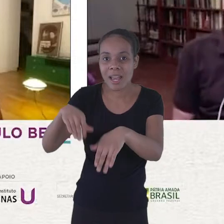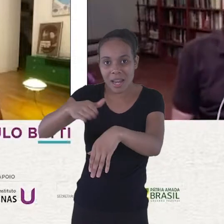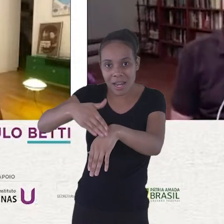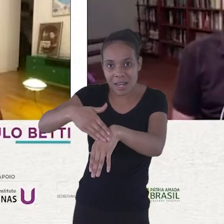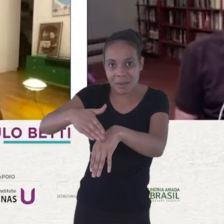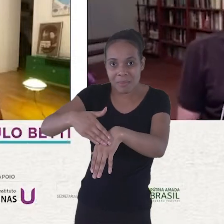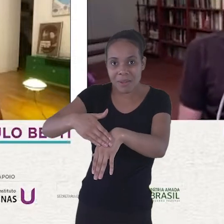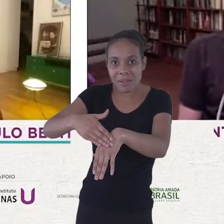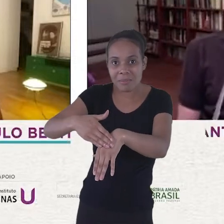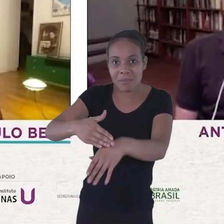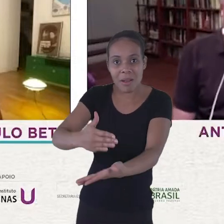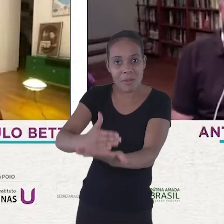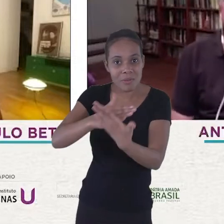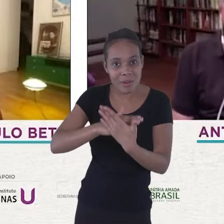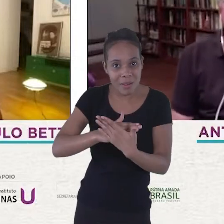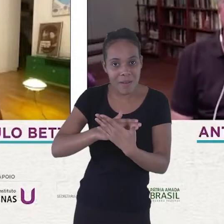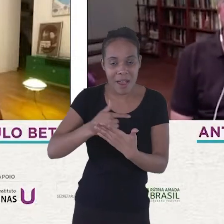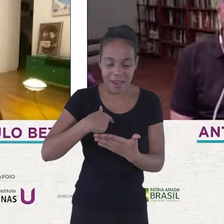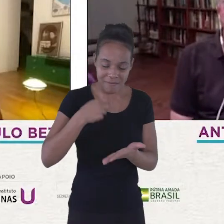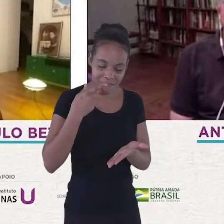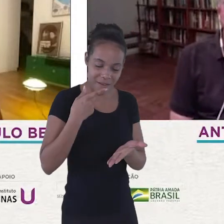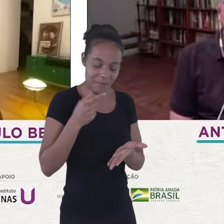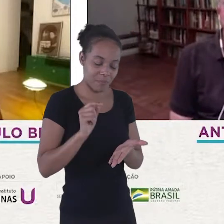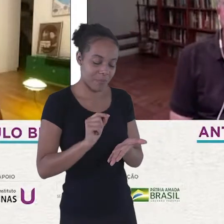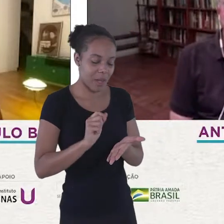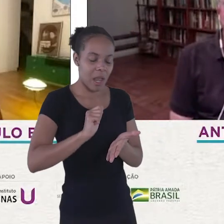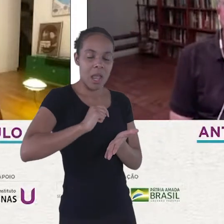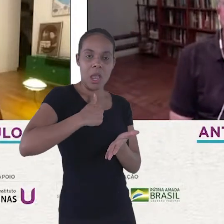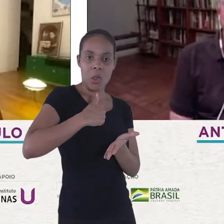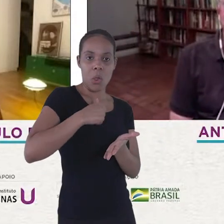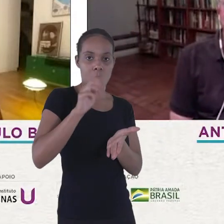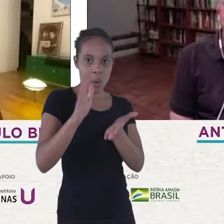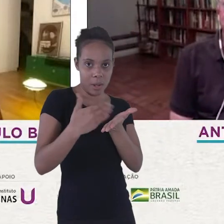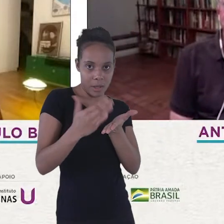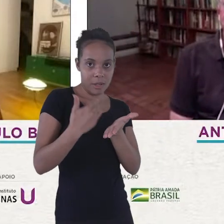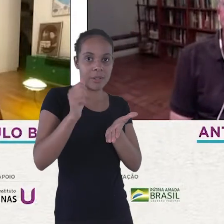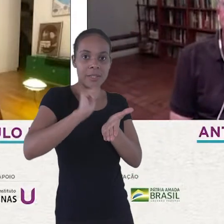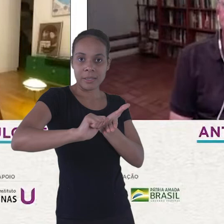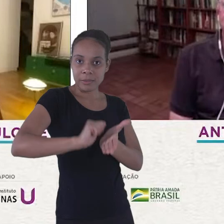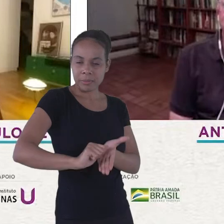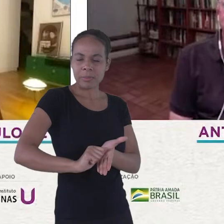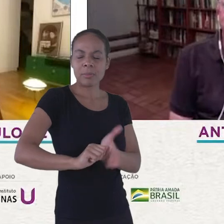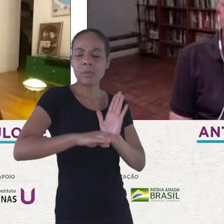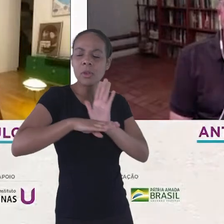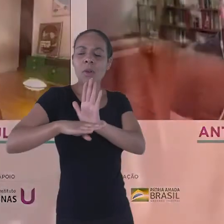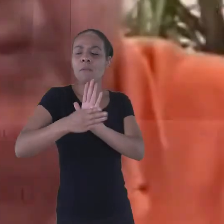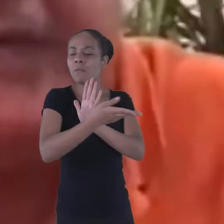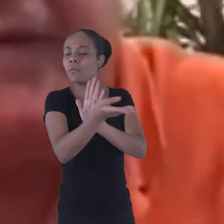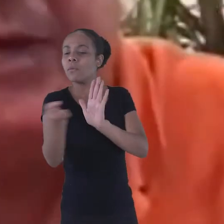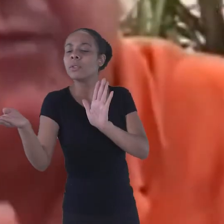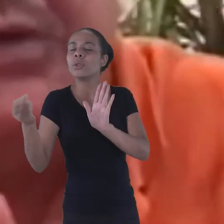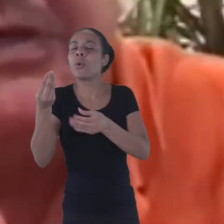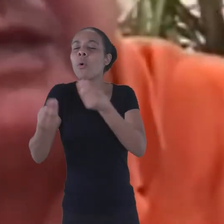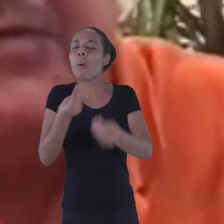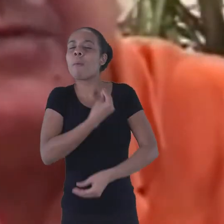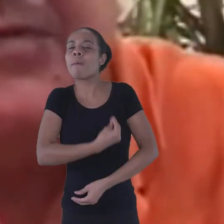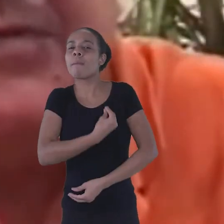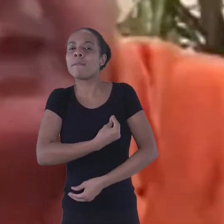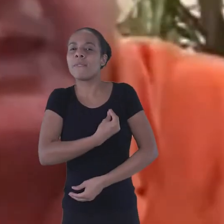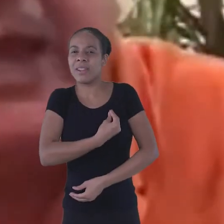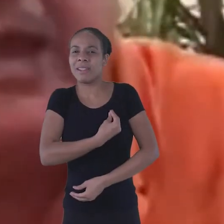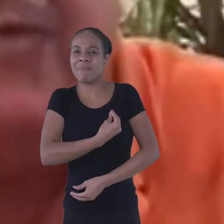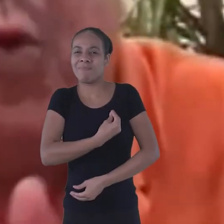a sobreviverem à tragédia financeira e econômica, e, em compensação, vocês